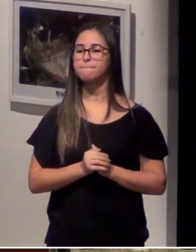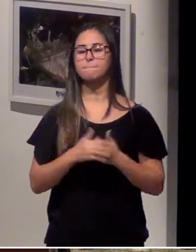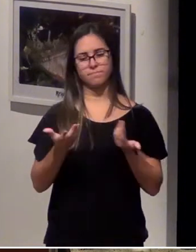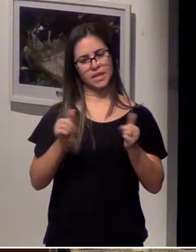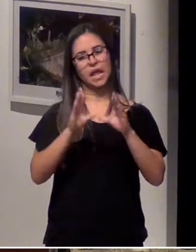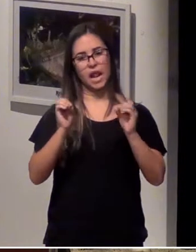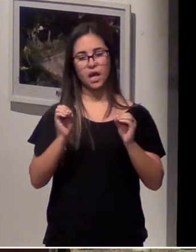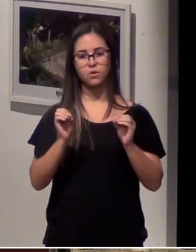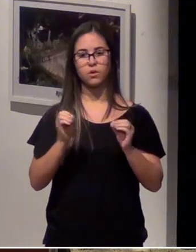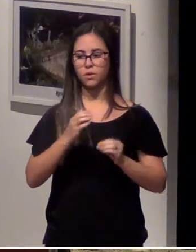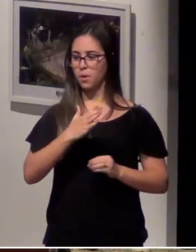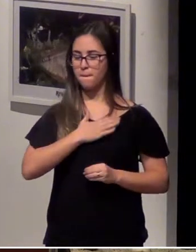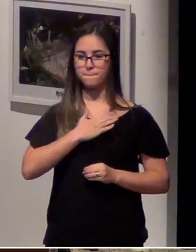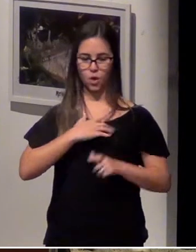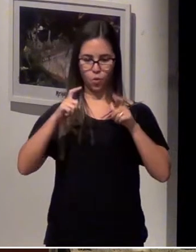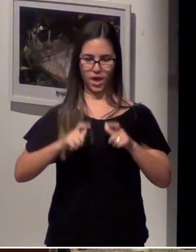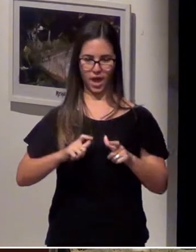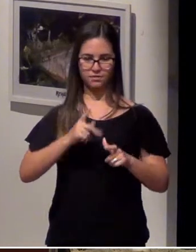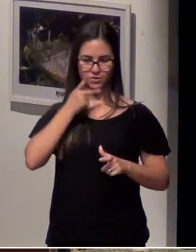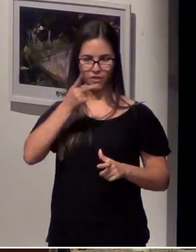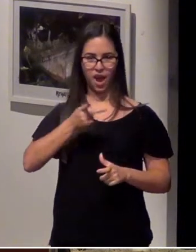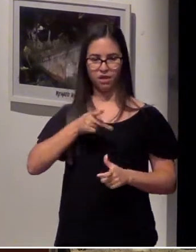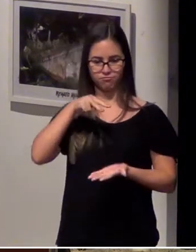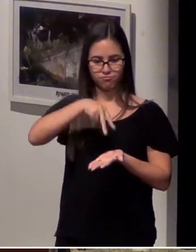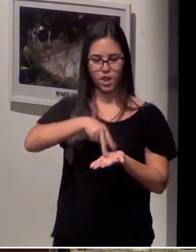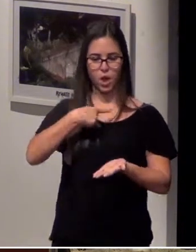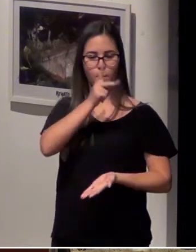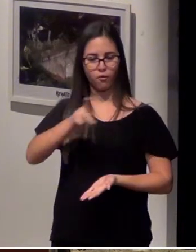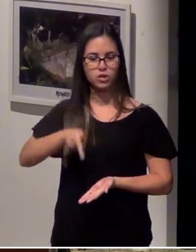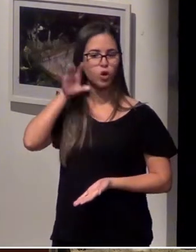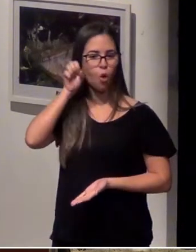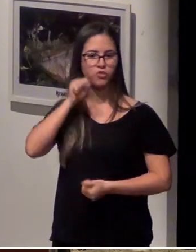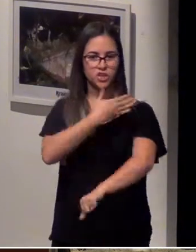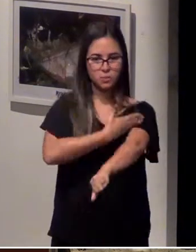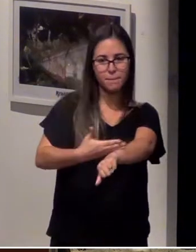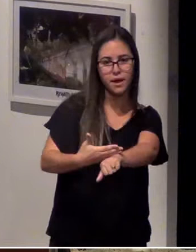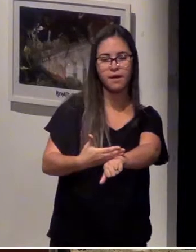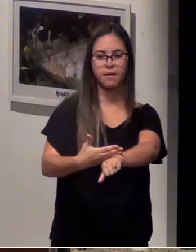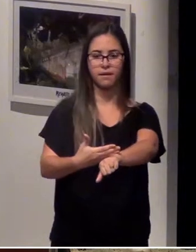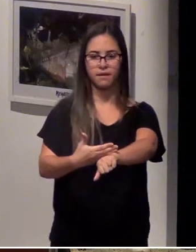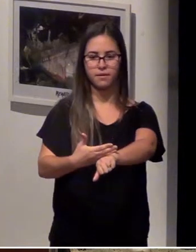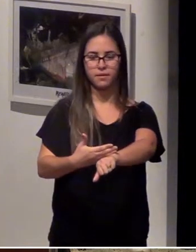E é claro que o meu lugar de fala, como professora ouvinte branca, né,